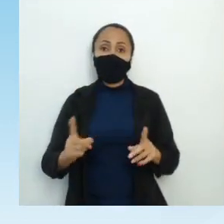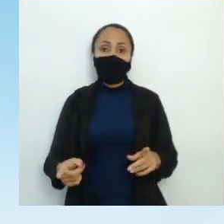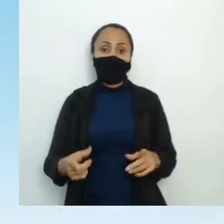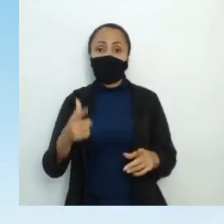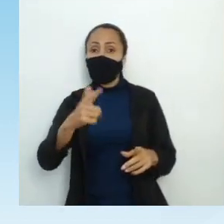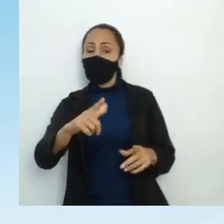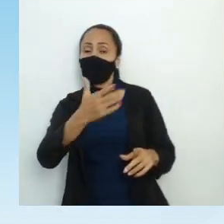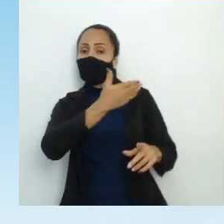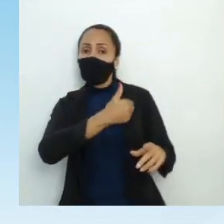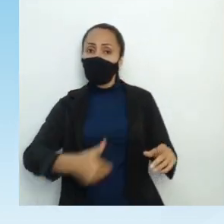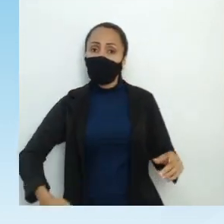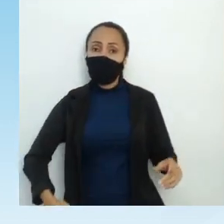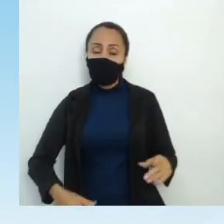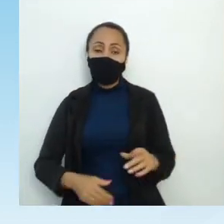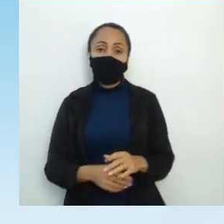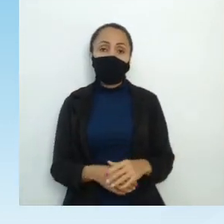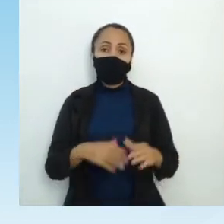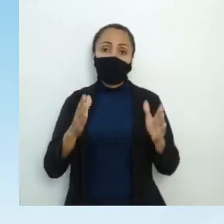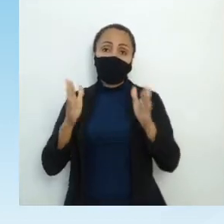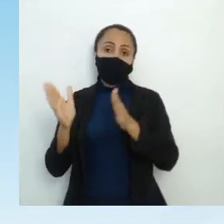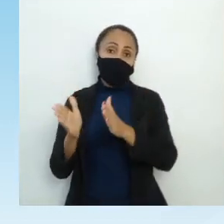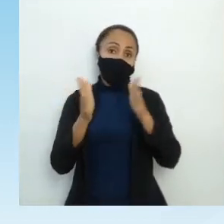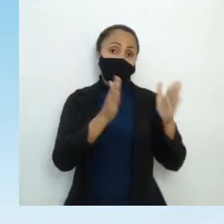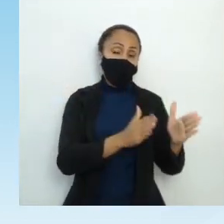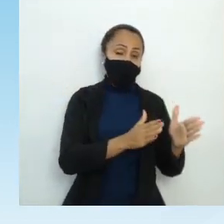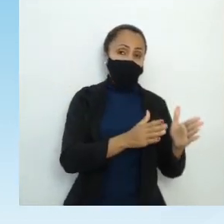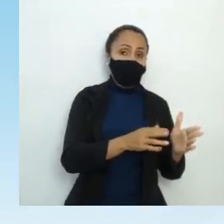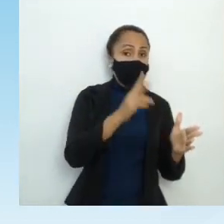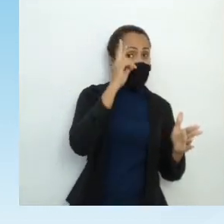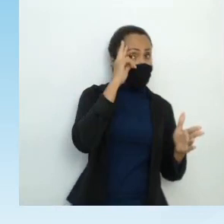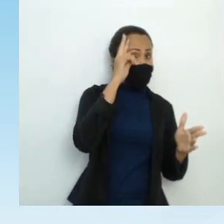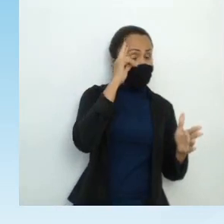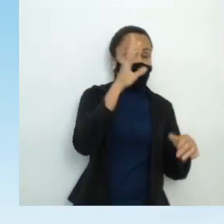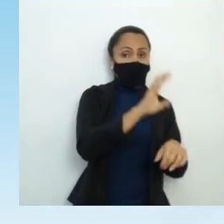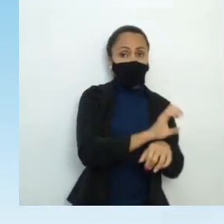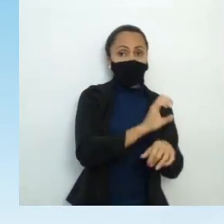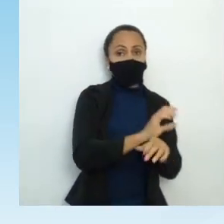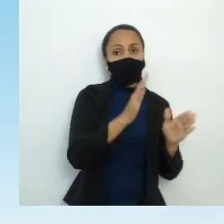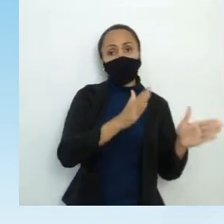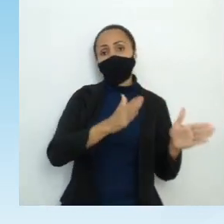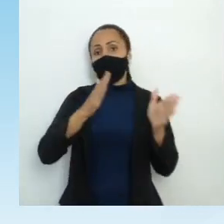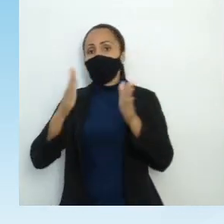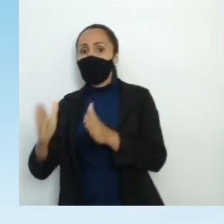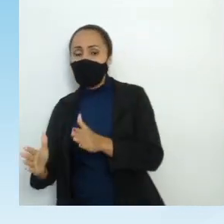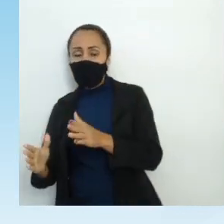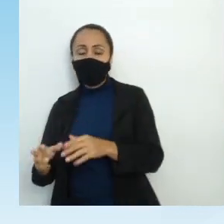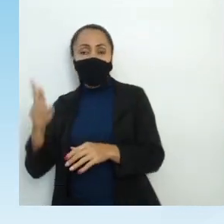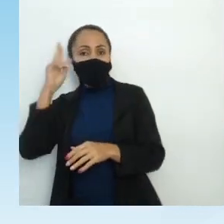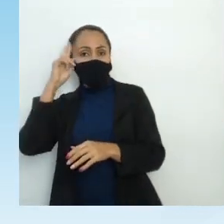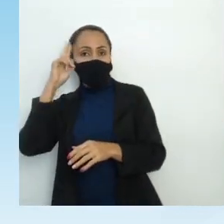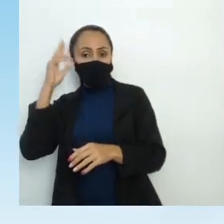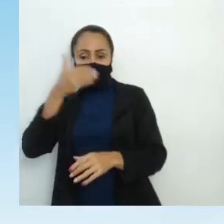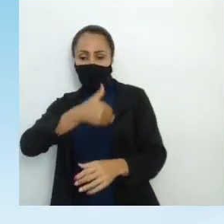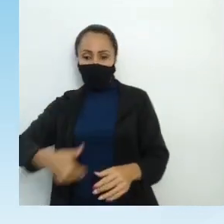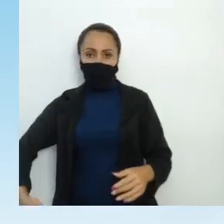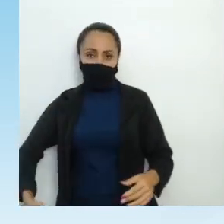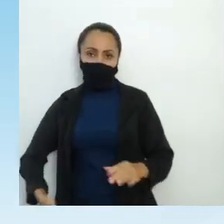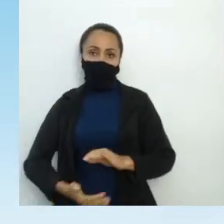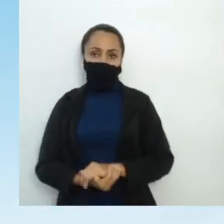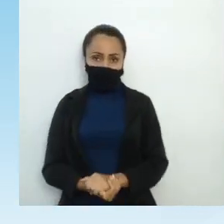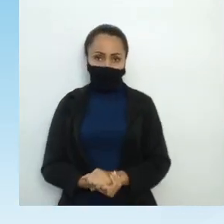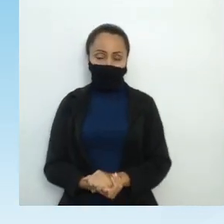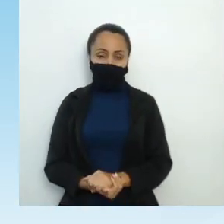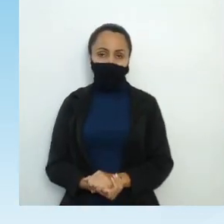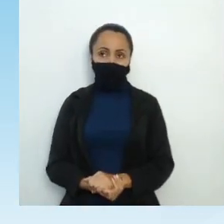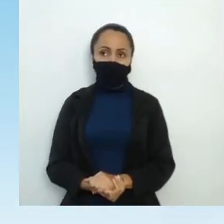ter uma distinção aqui. De um lado, o chefe de Estado, do outro, o chefe de governo. Então você não vai ter mais, como ainda hoje é, né? A